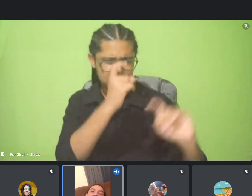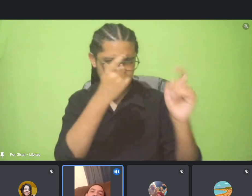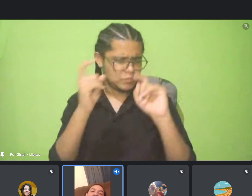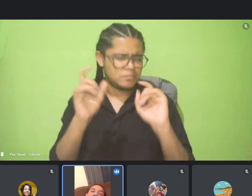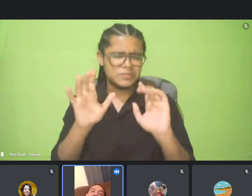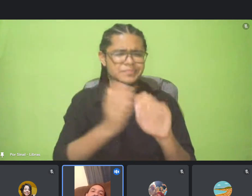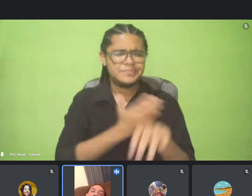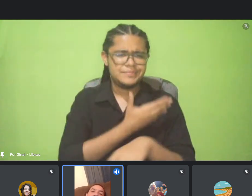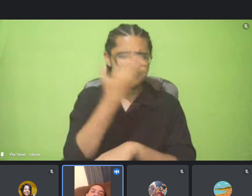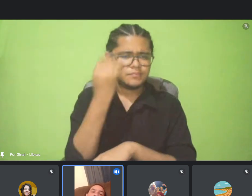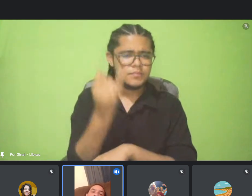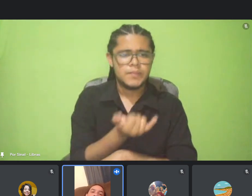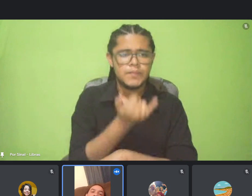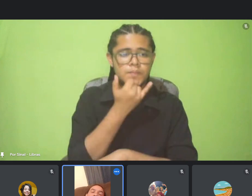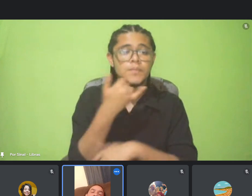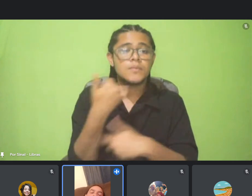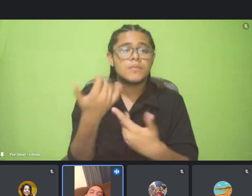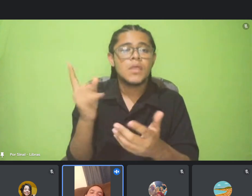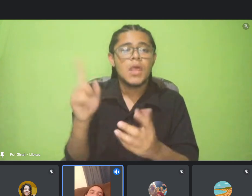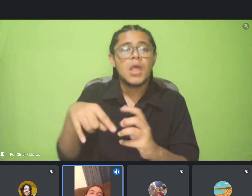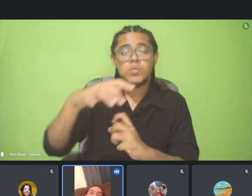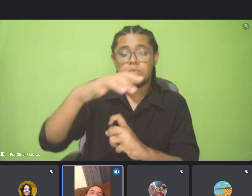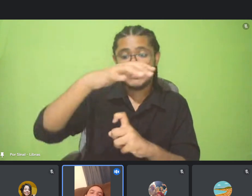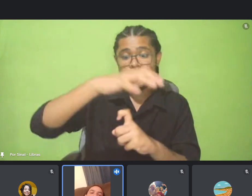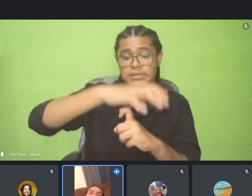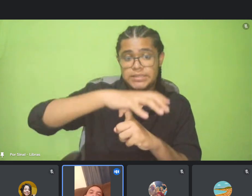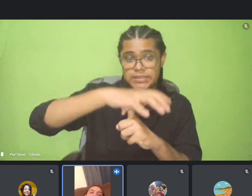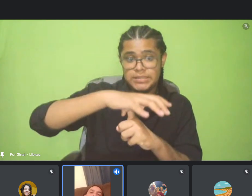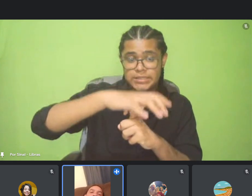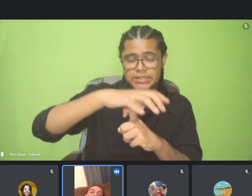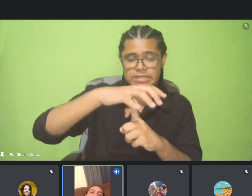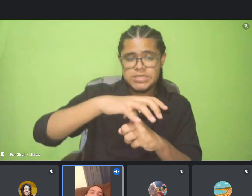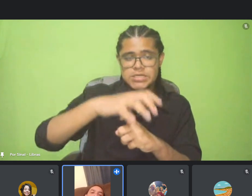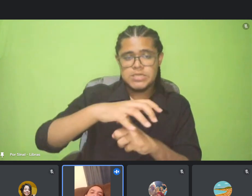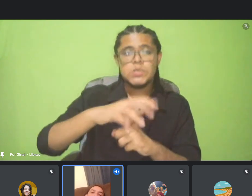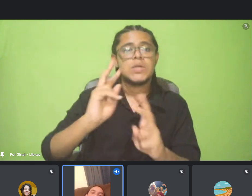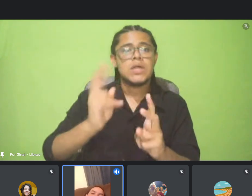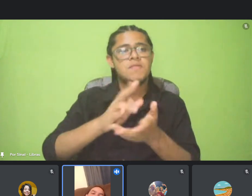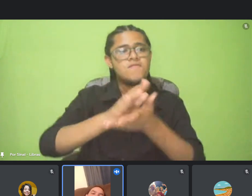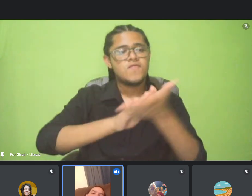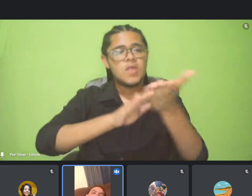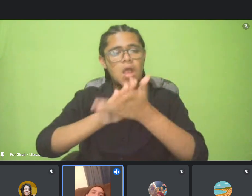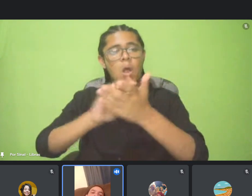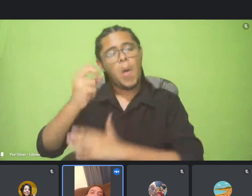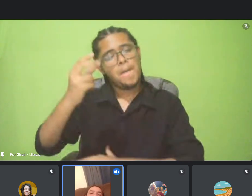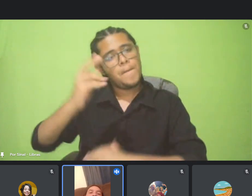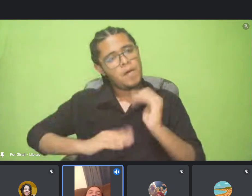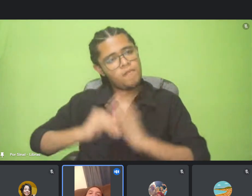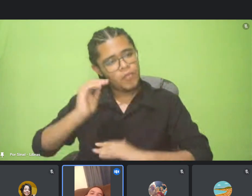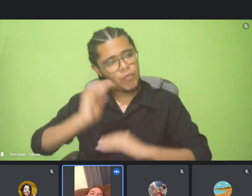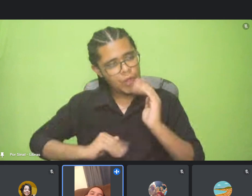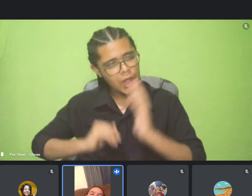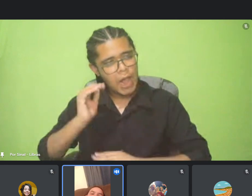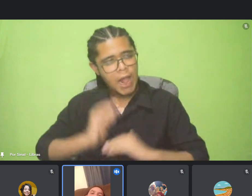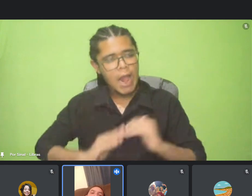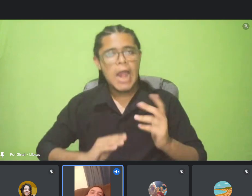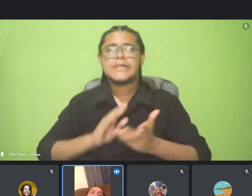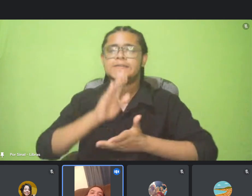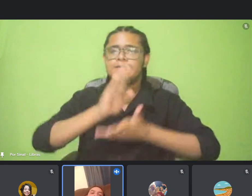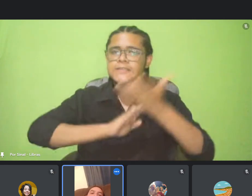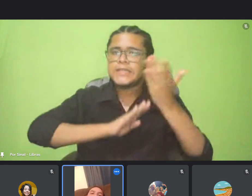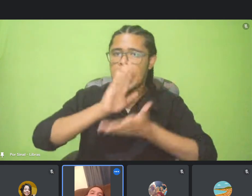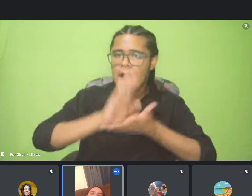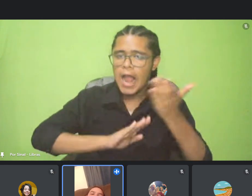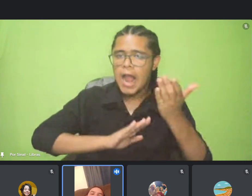mas no caso dos circos itinerantes e artistas que viajam e trabalham na rua, além de se enquadrar em situação de rua